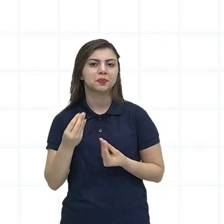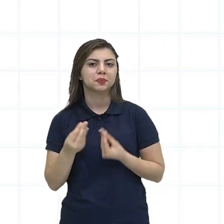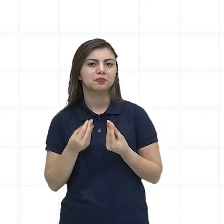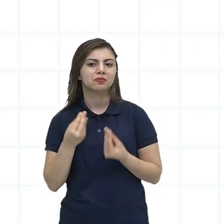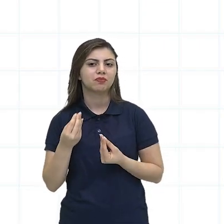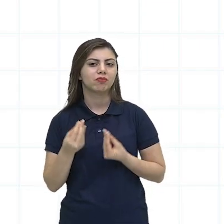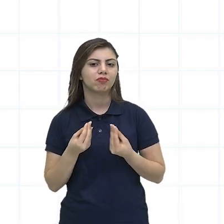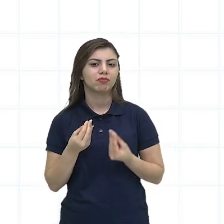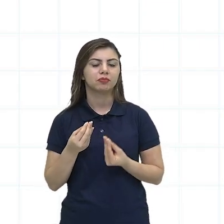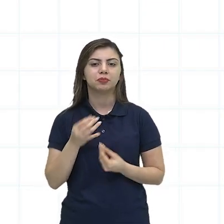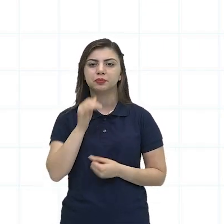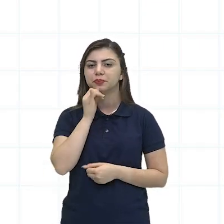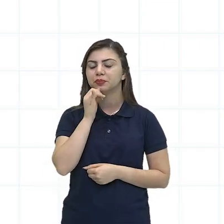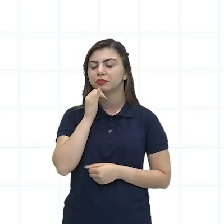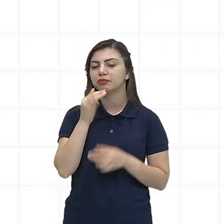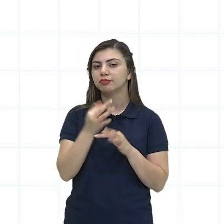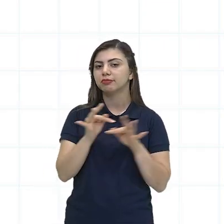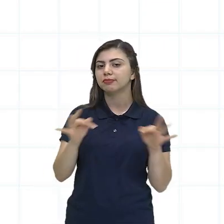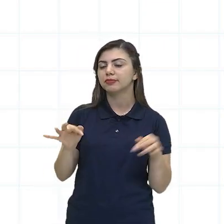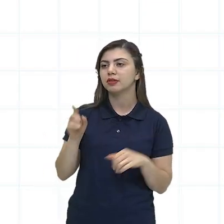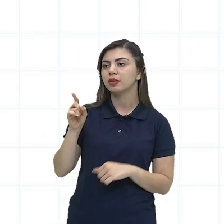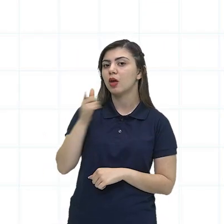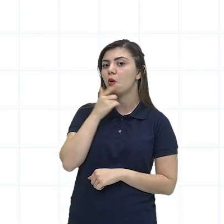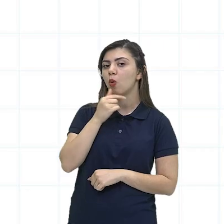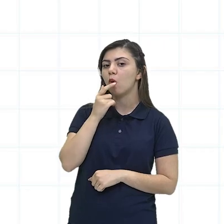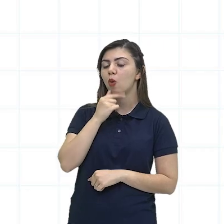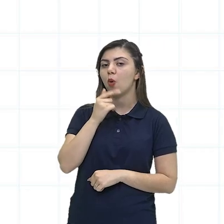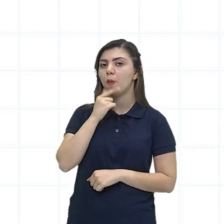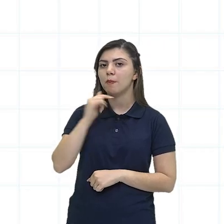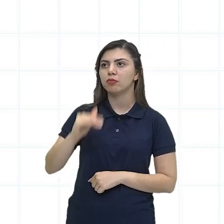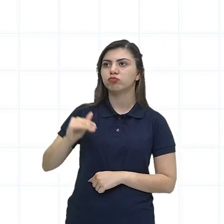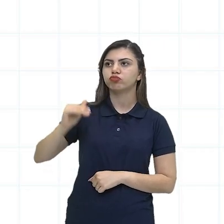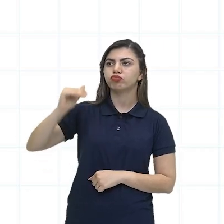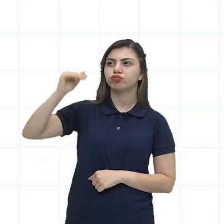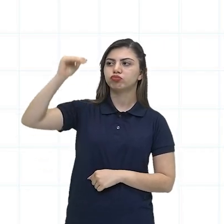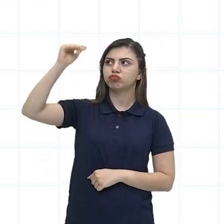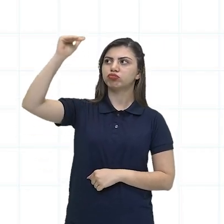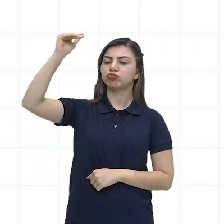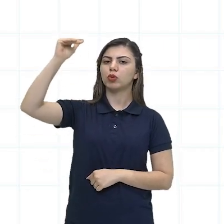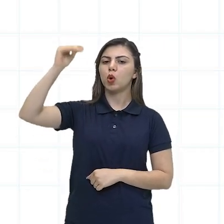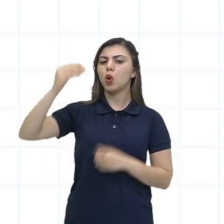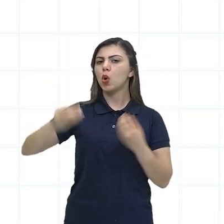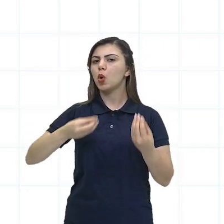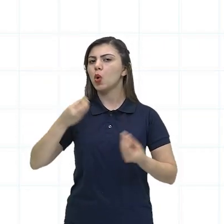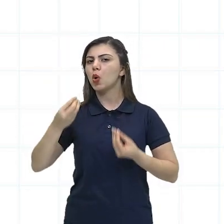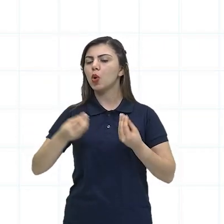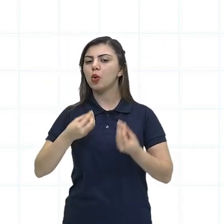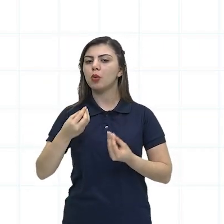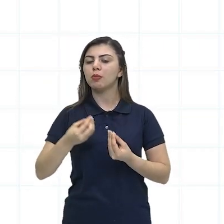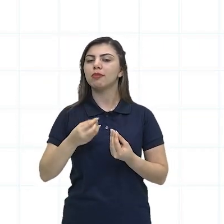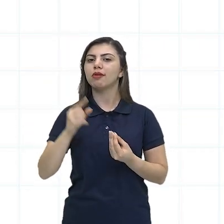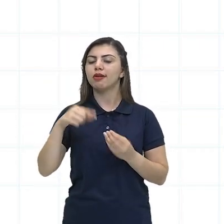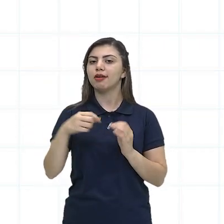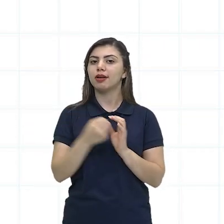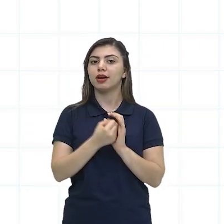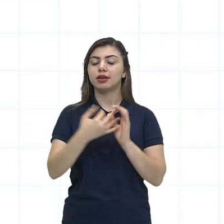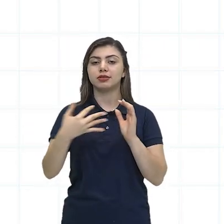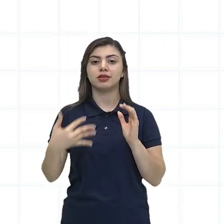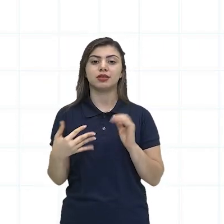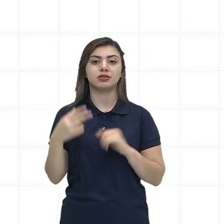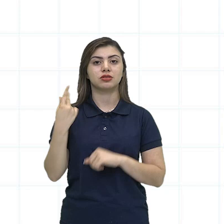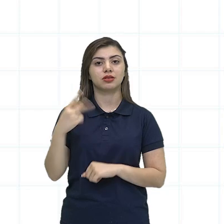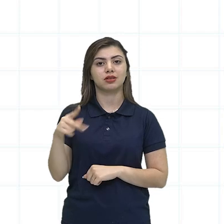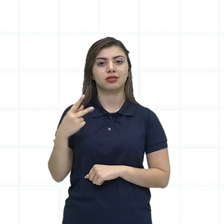falar? Ele é alto, tá? Eu estou descrevendo a aparência, uma característica